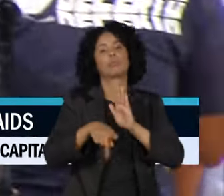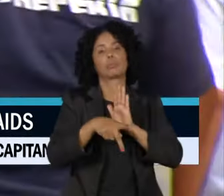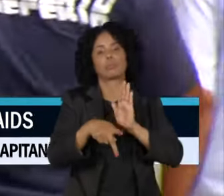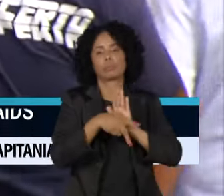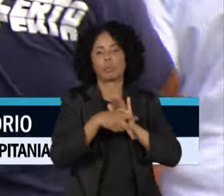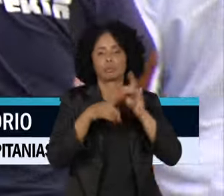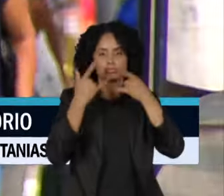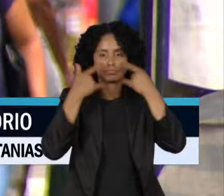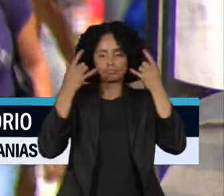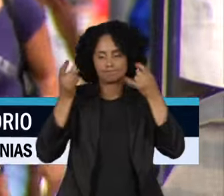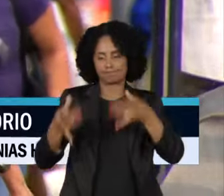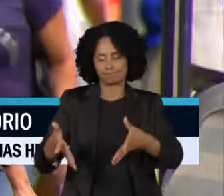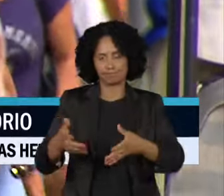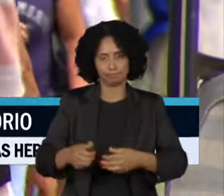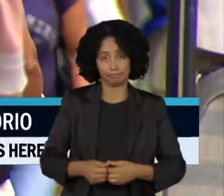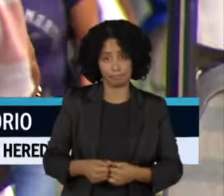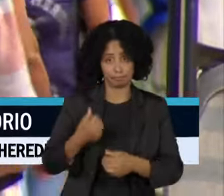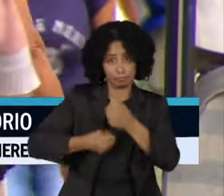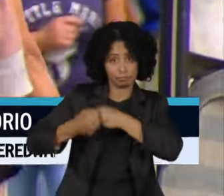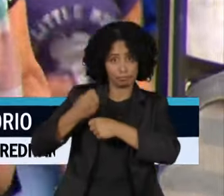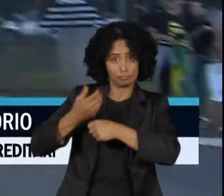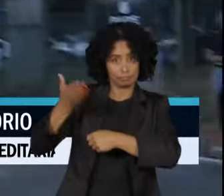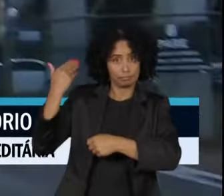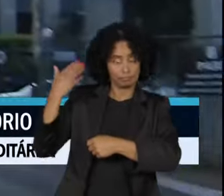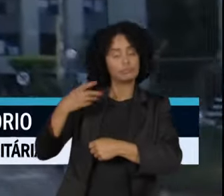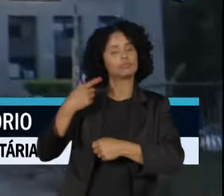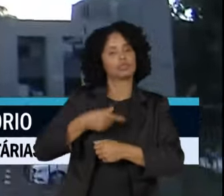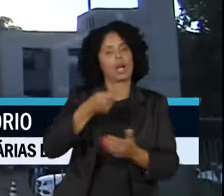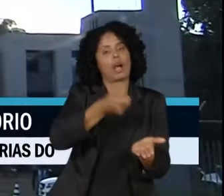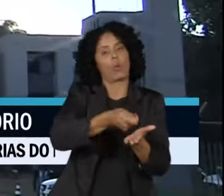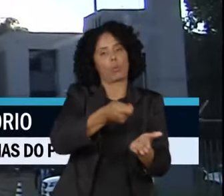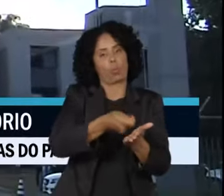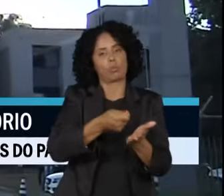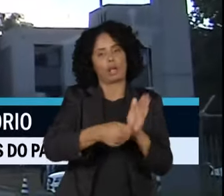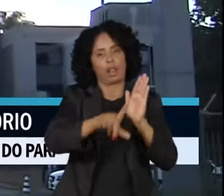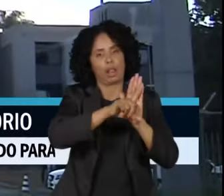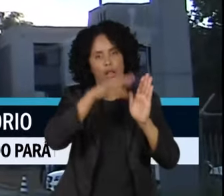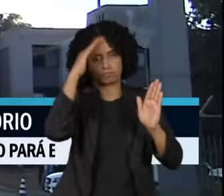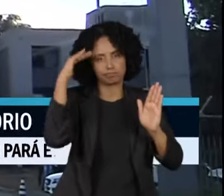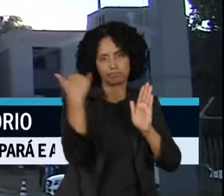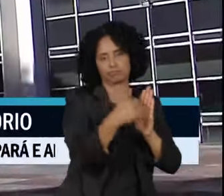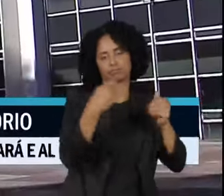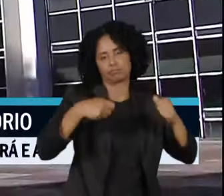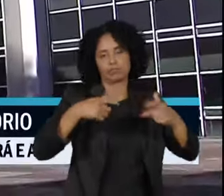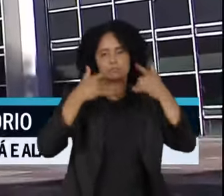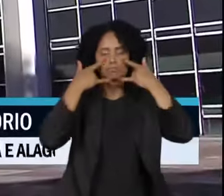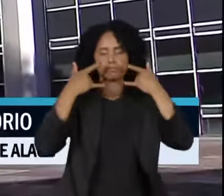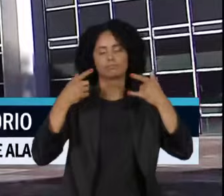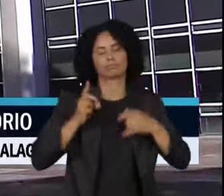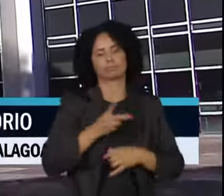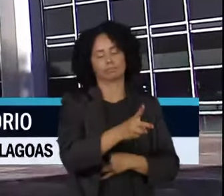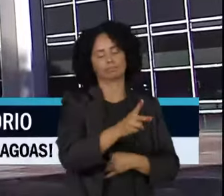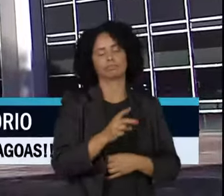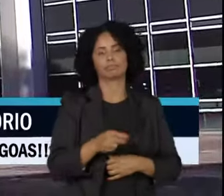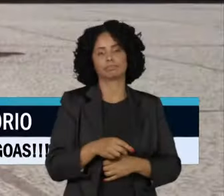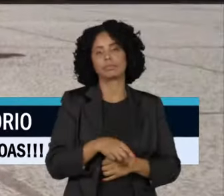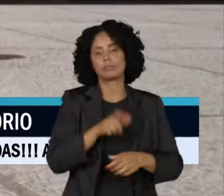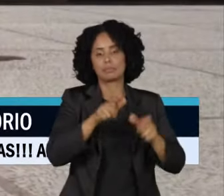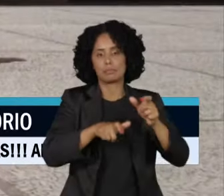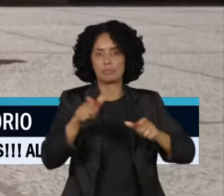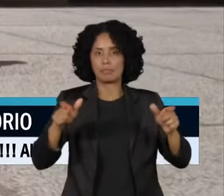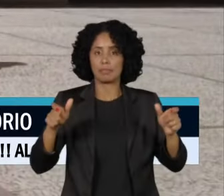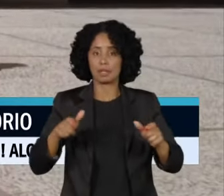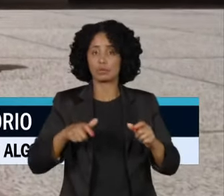Já que na época o uso era obrigatório e previsto em lei. O inquérito da Polícia Federal foi concluído sem ouvir o presidente Jair Bolsonaro.